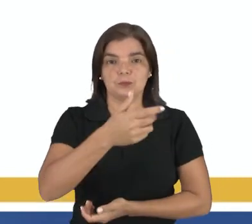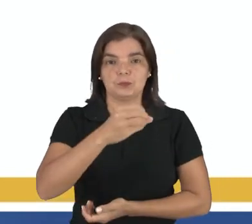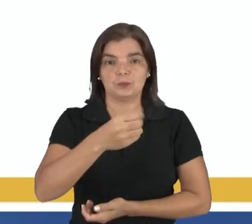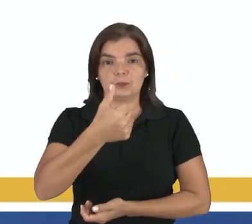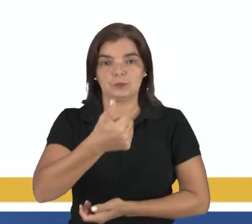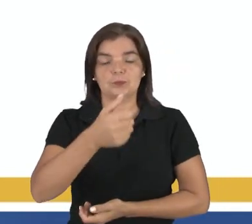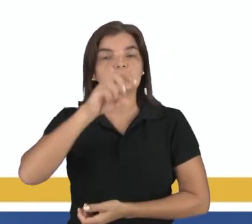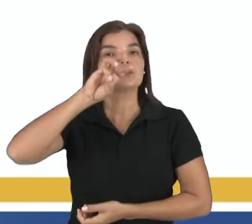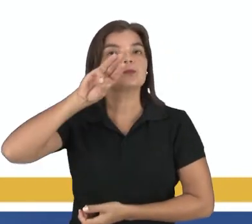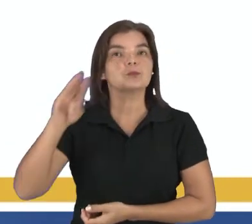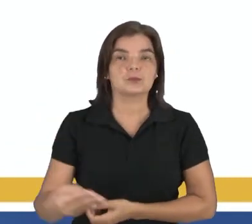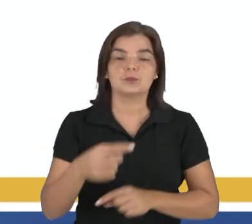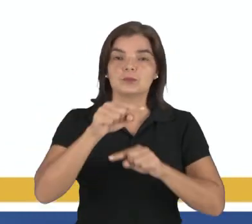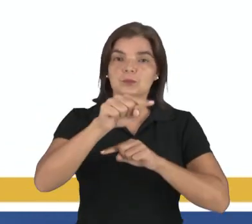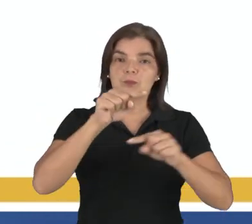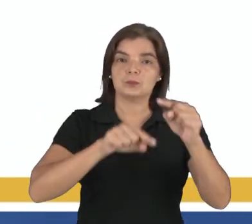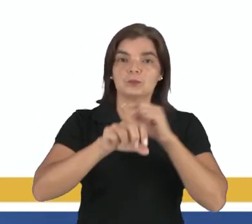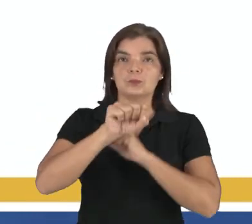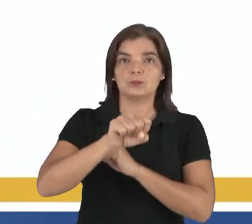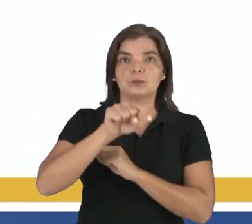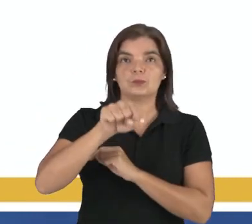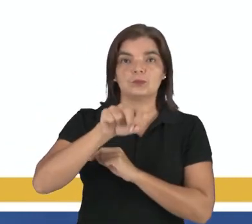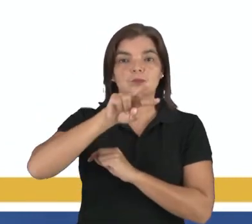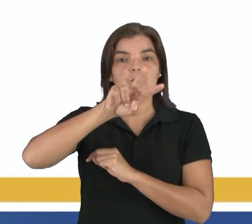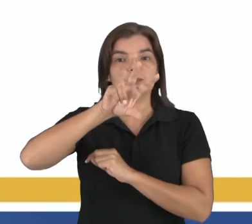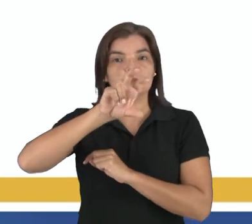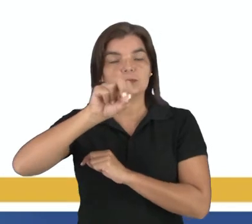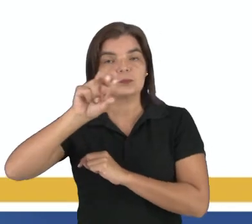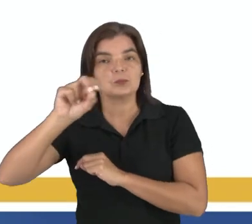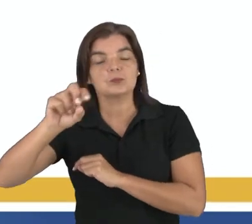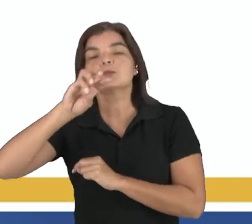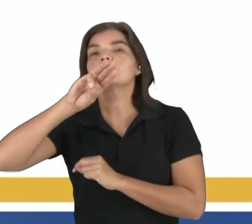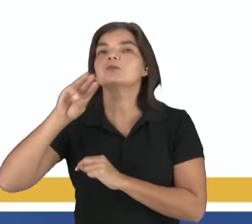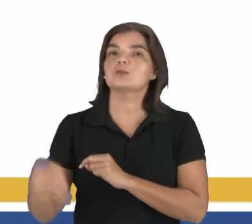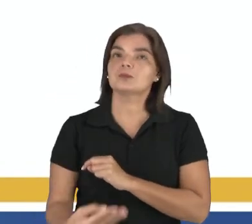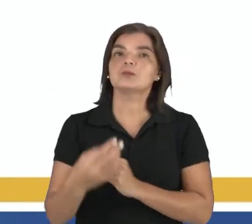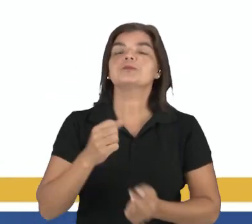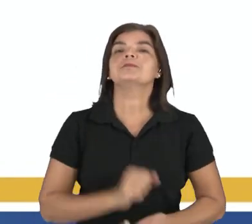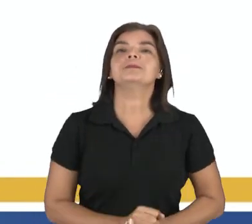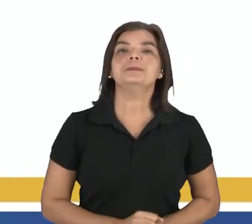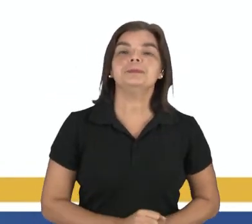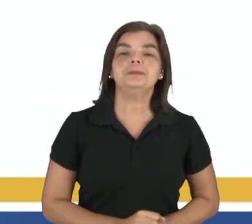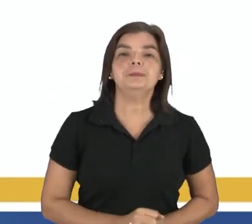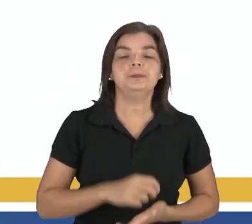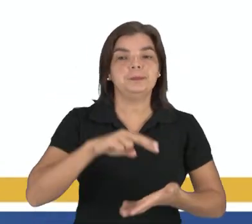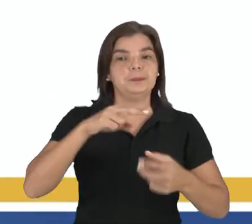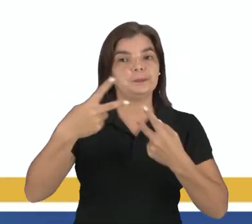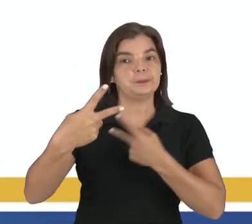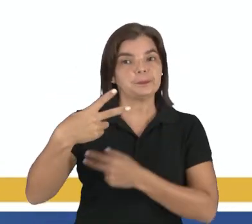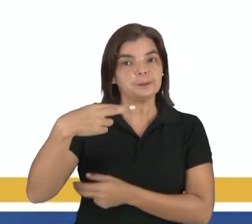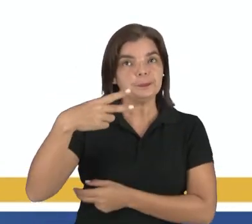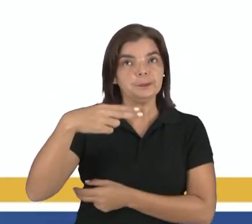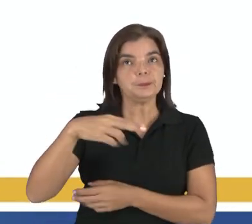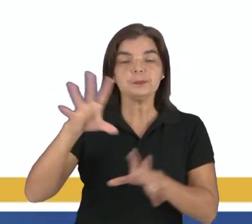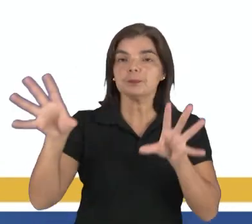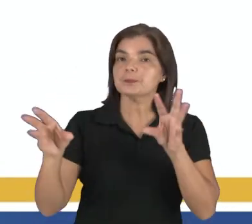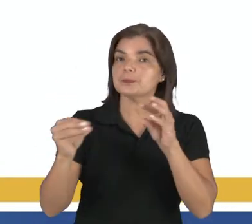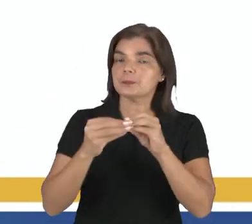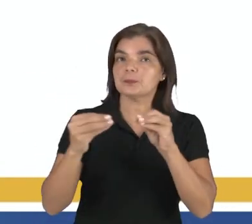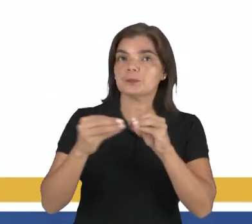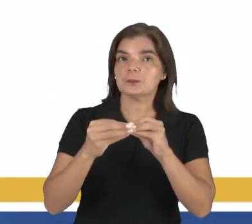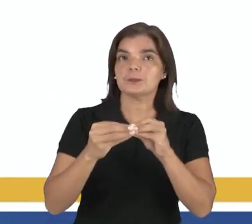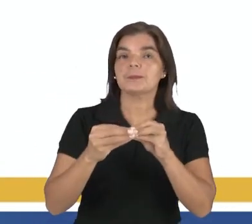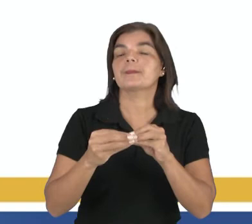201 milhões dividido para 8.500 milhões. E isso será igual,